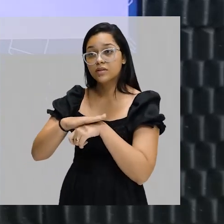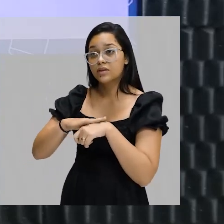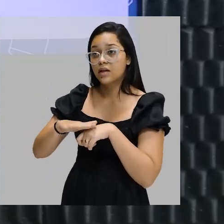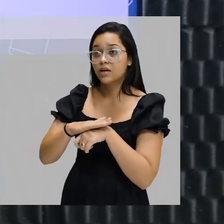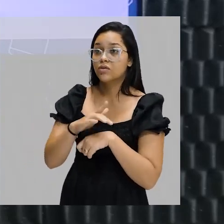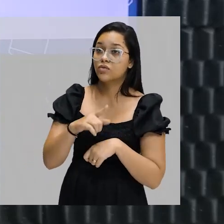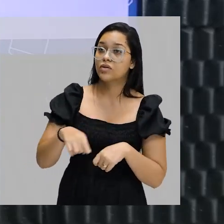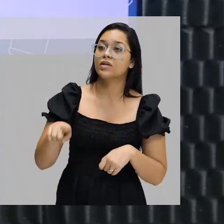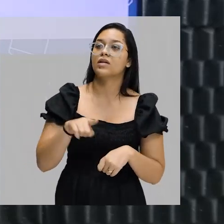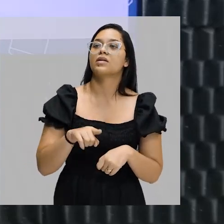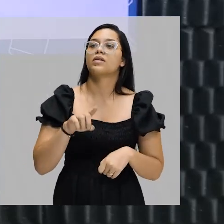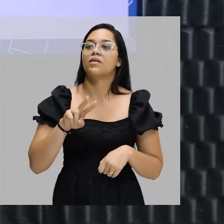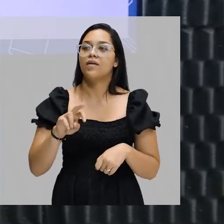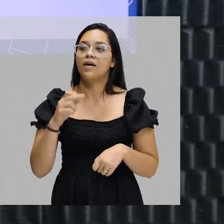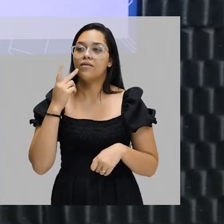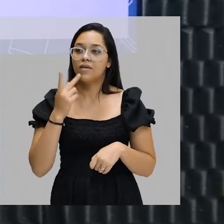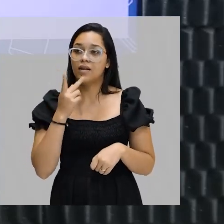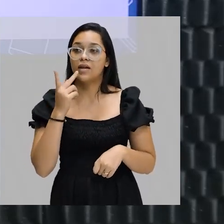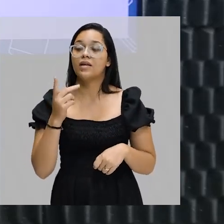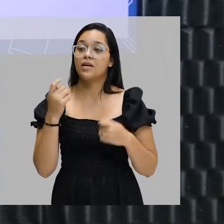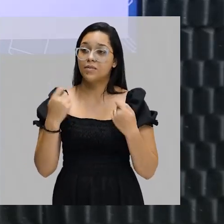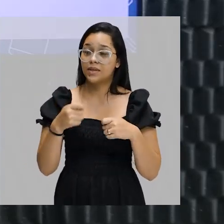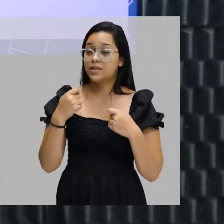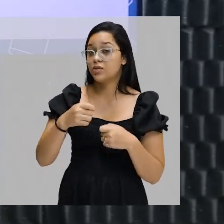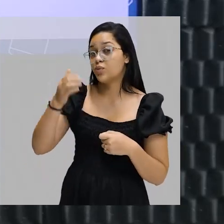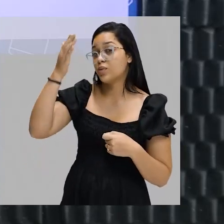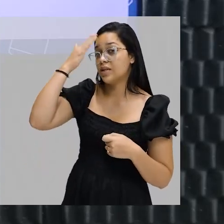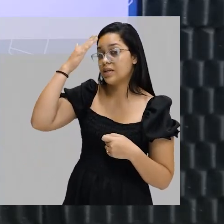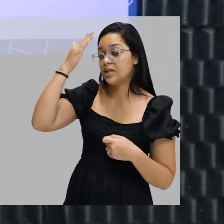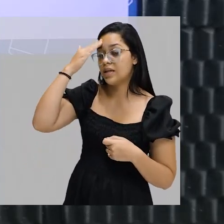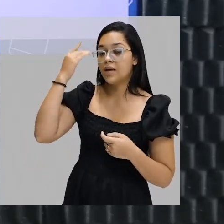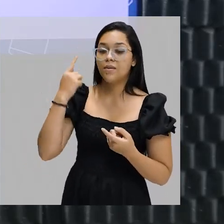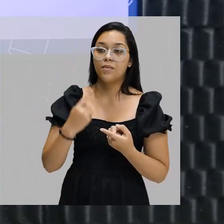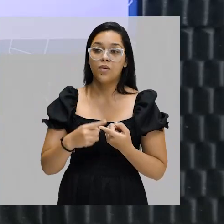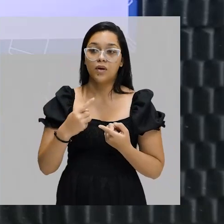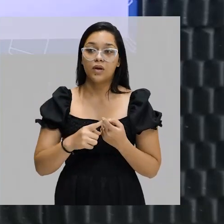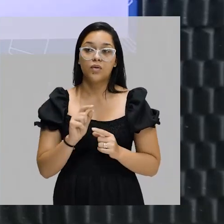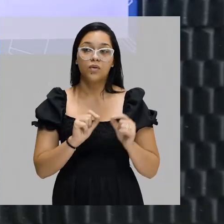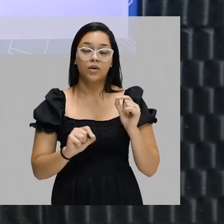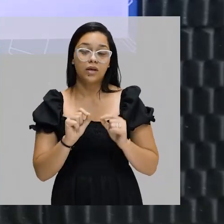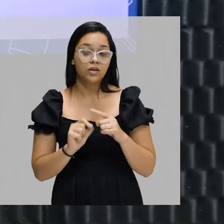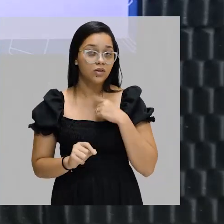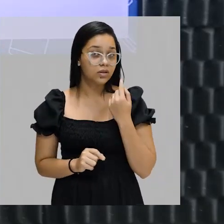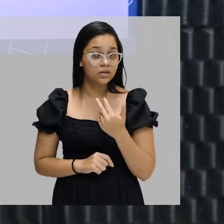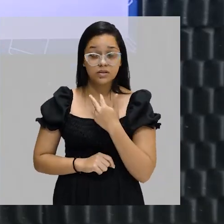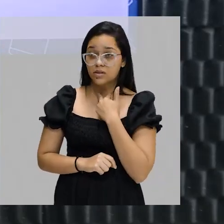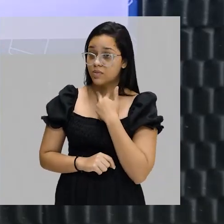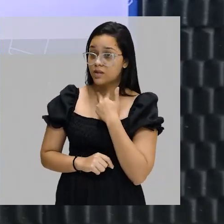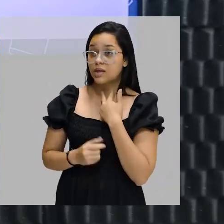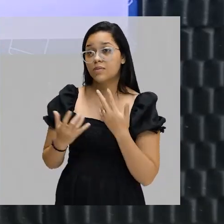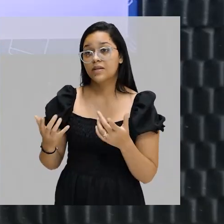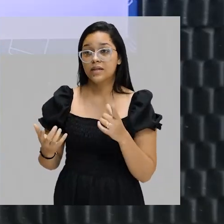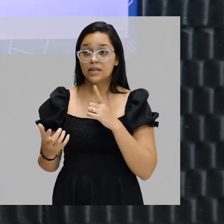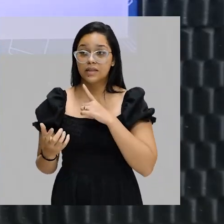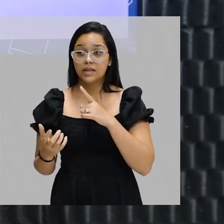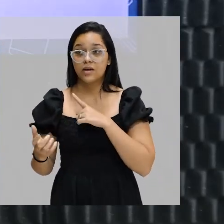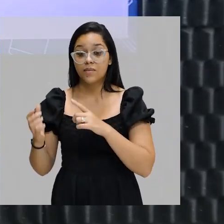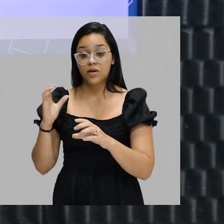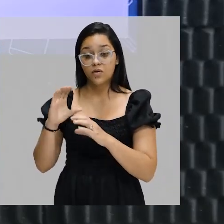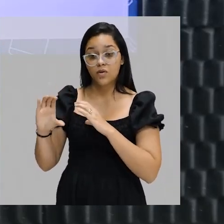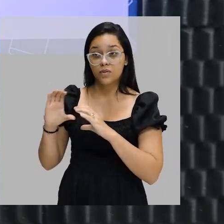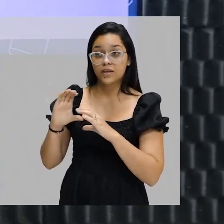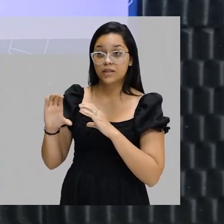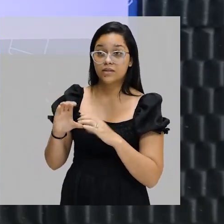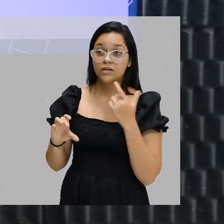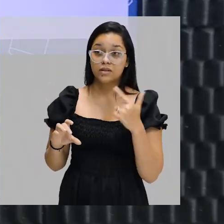algum de vocês vocês vão falar e eu tenho que entender porque porque nós não podemos ter uma comunicação